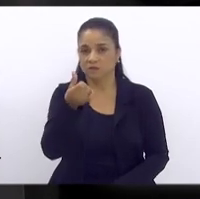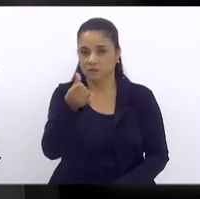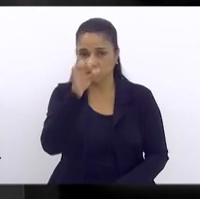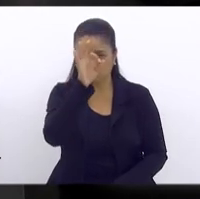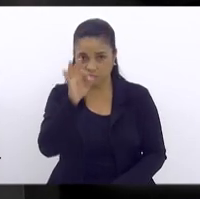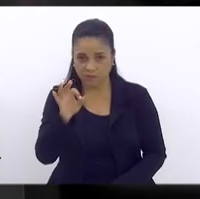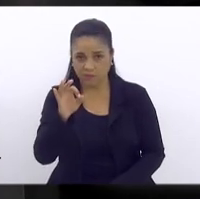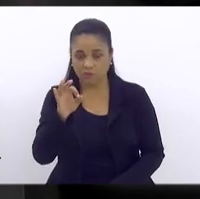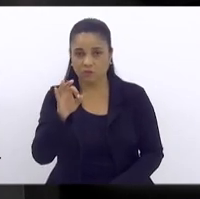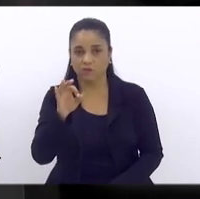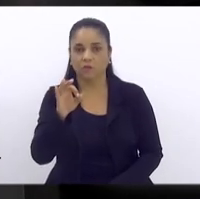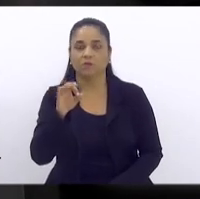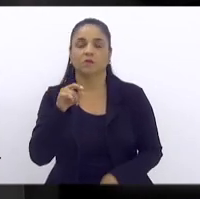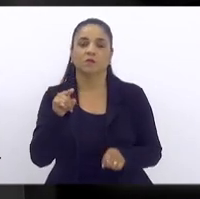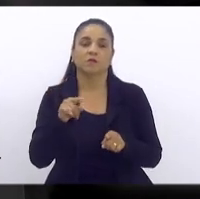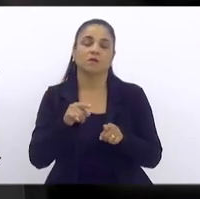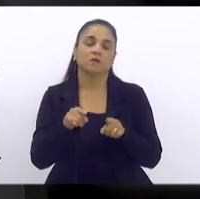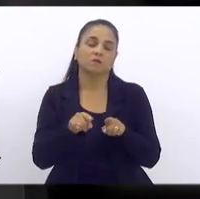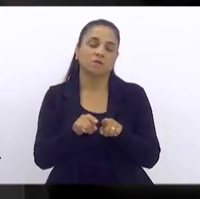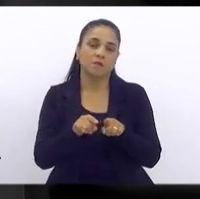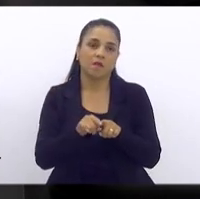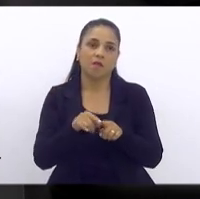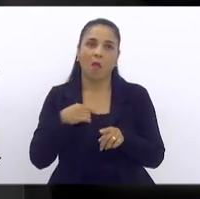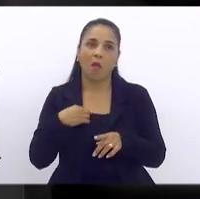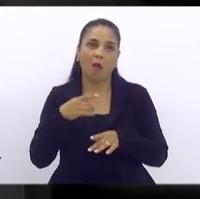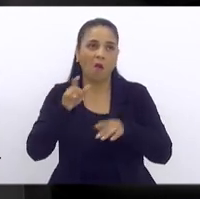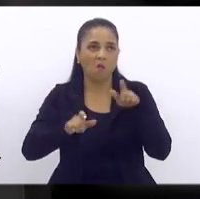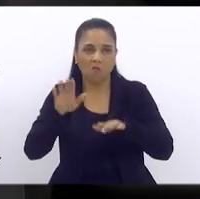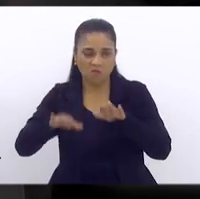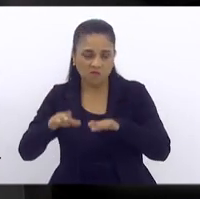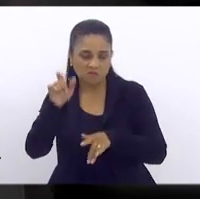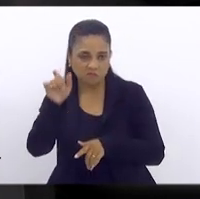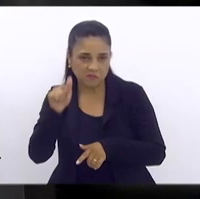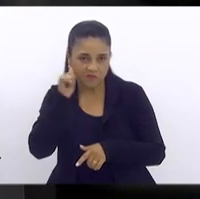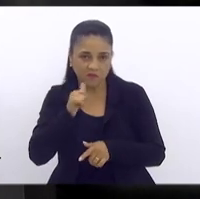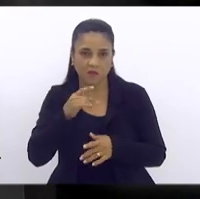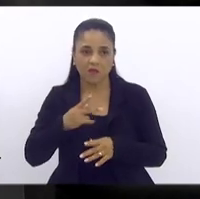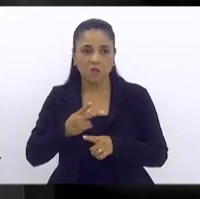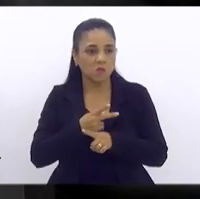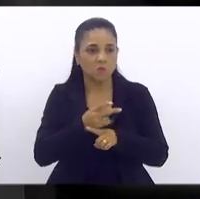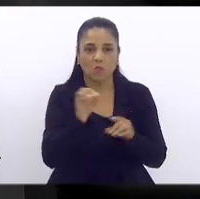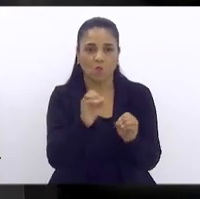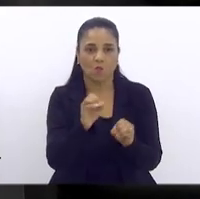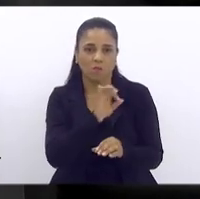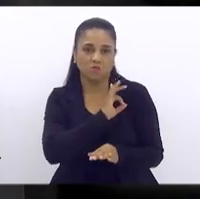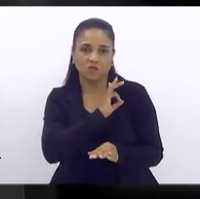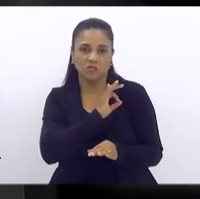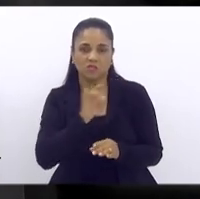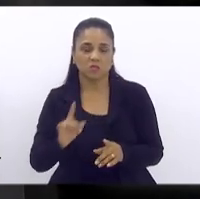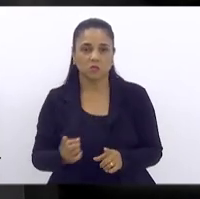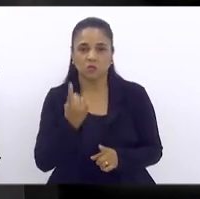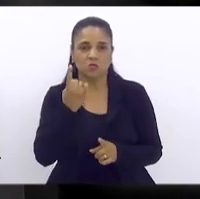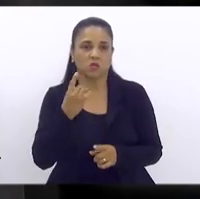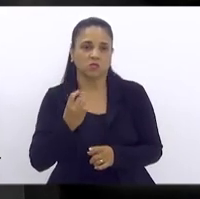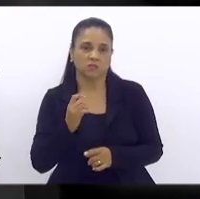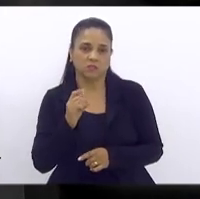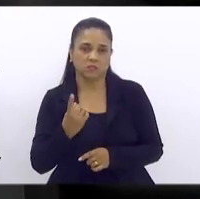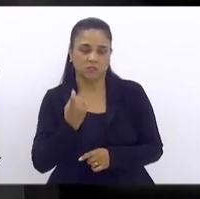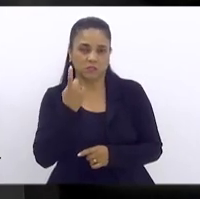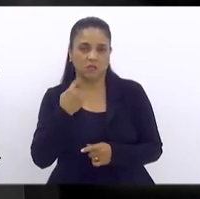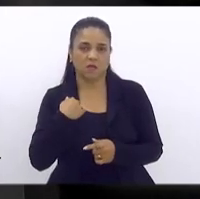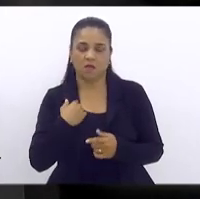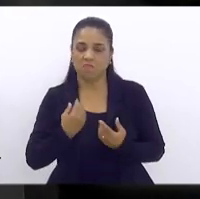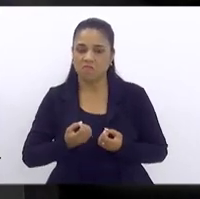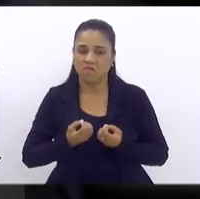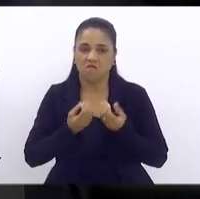muitas falam, não procurei a polícia, por exemplo, porque resolvi sozinha, não acredito que a polícia seria um meio eficaz de oferecer